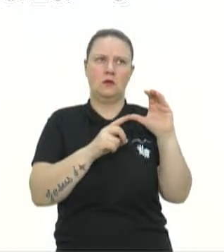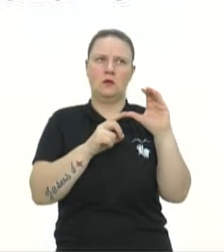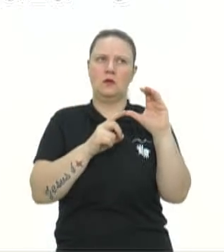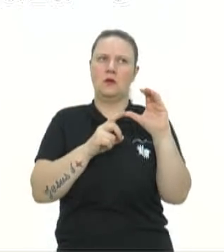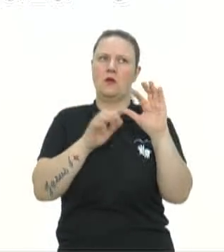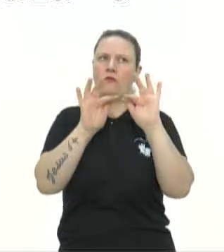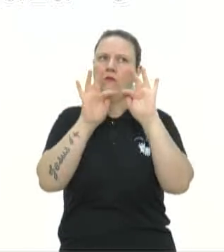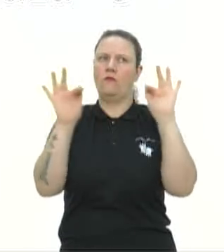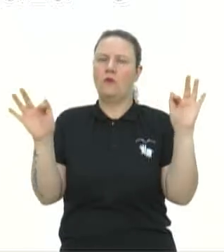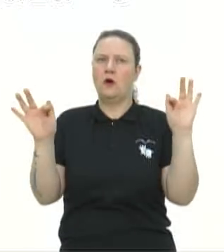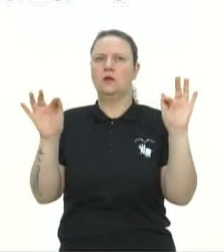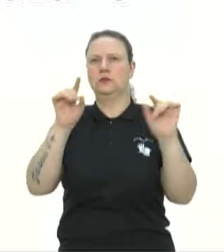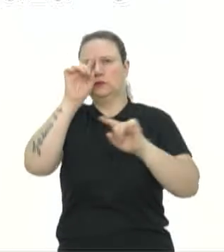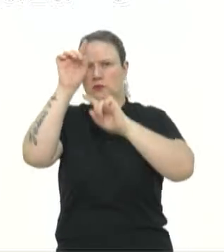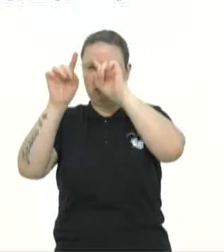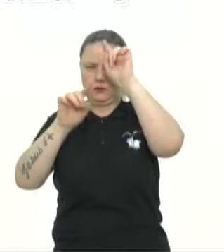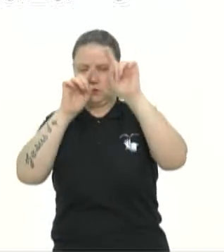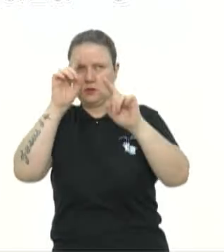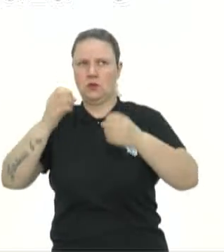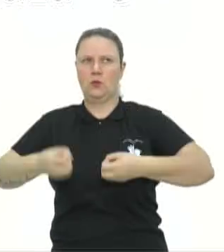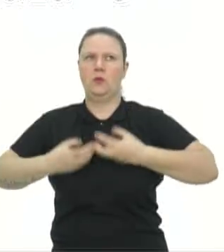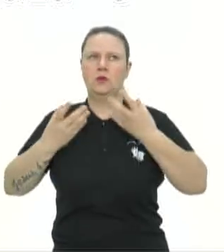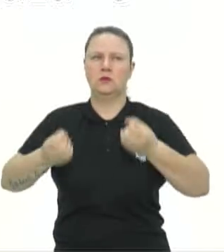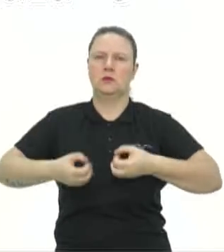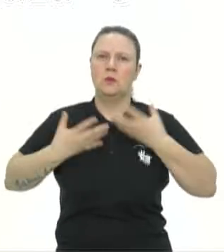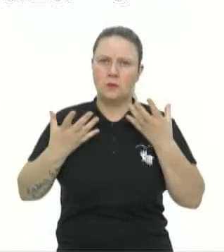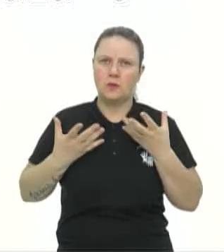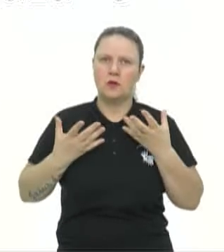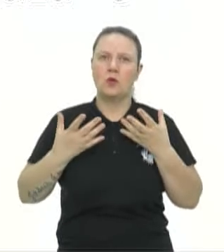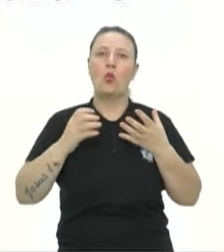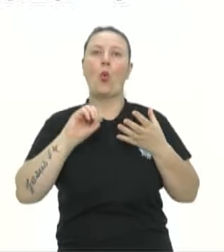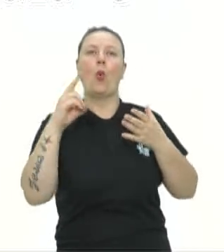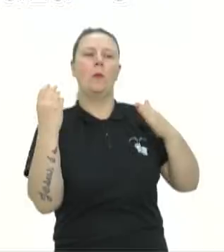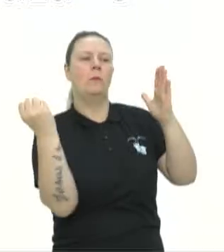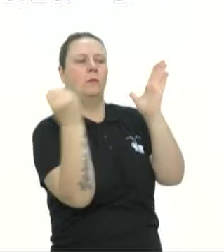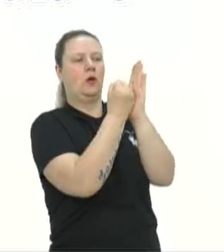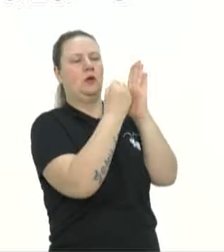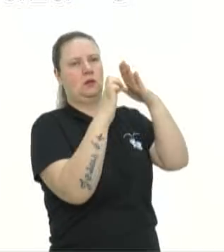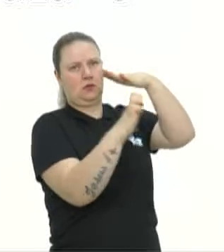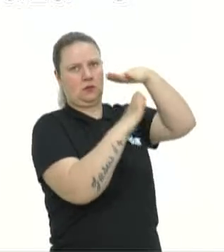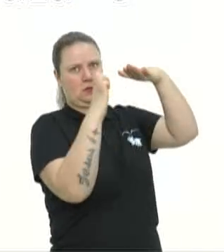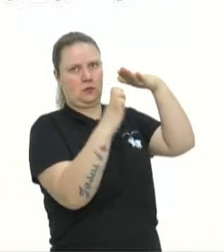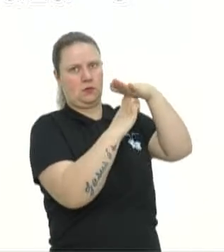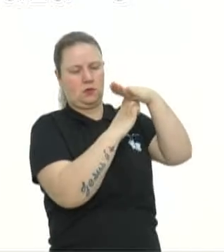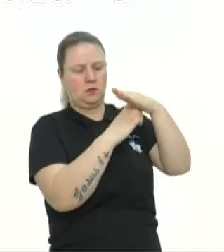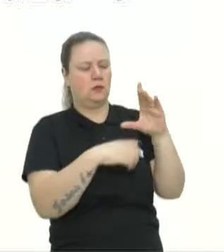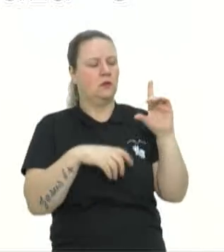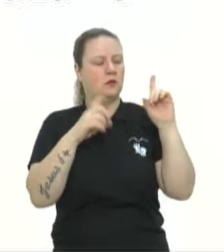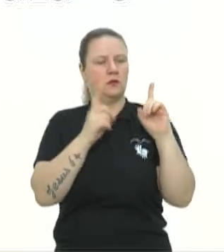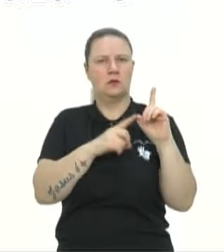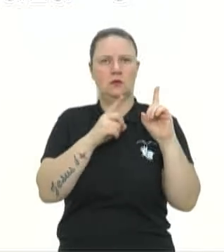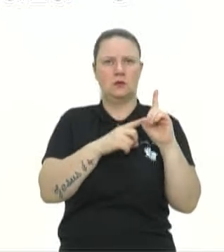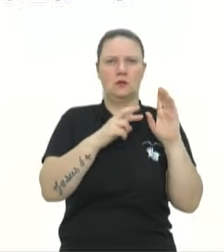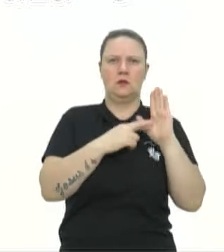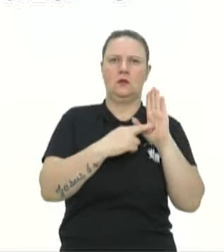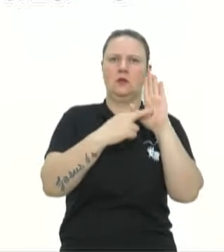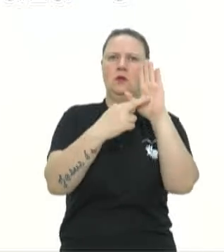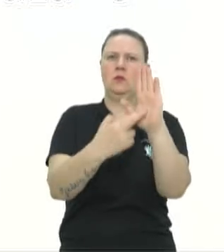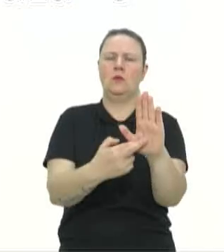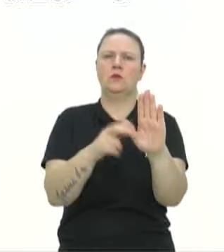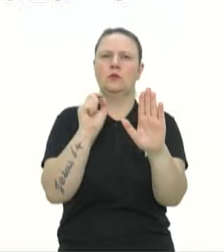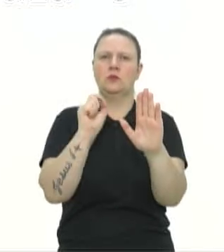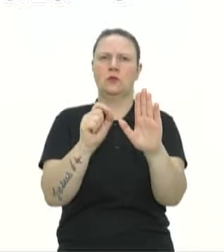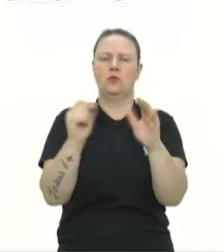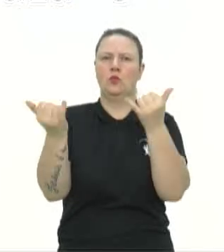ideia ou expressão que sintetiza o posicionamento da marca ou da empresa. Letra D, apresentar uma prévia da informação que virá